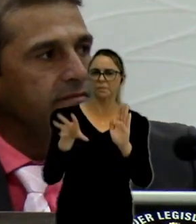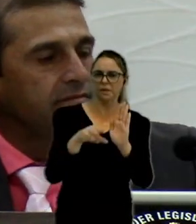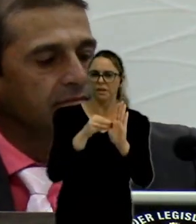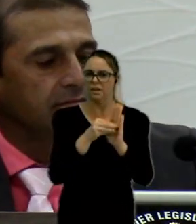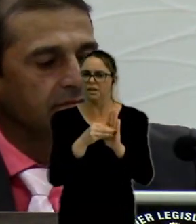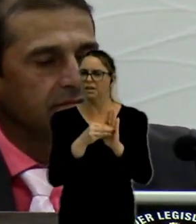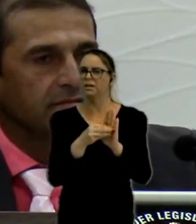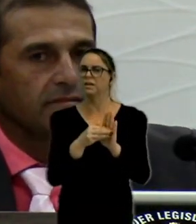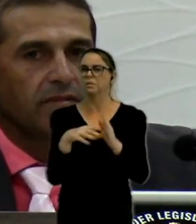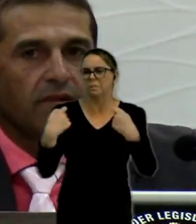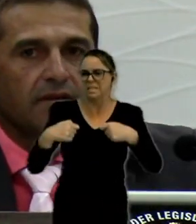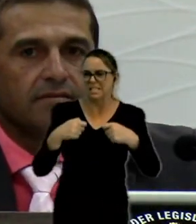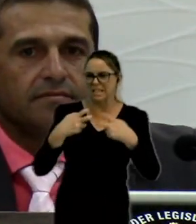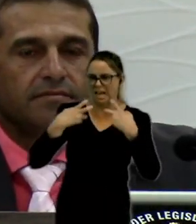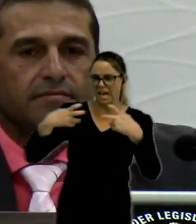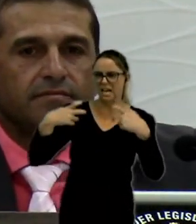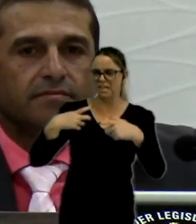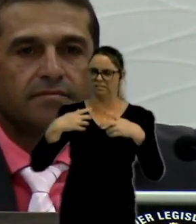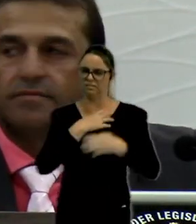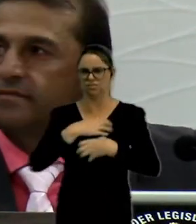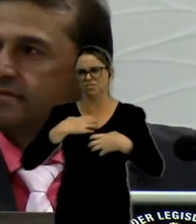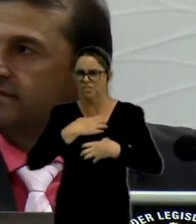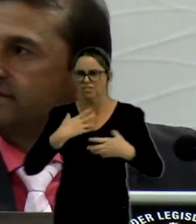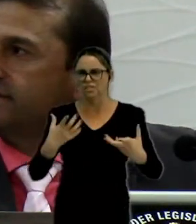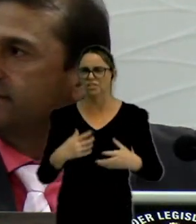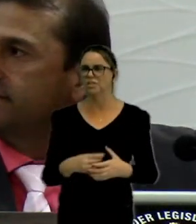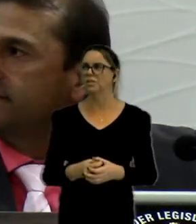Isso é desespero. Para discutir.